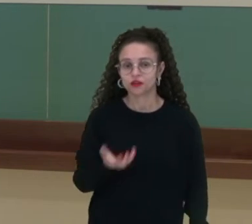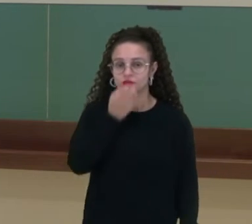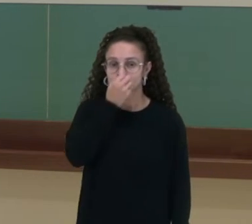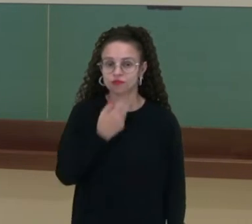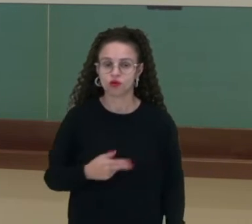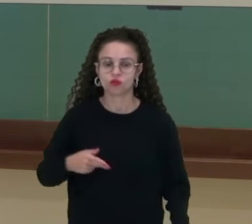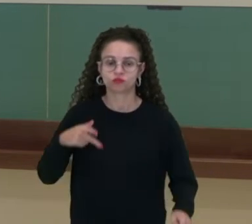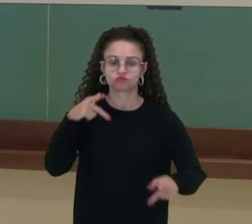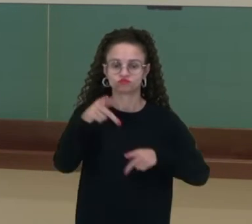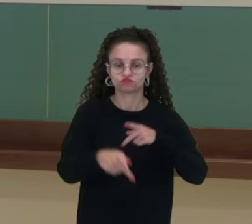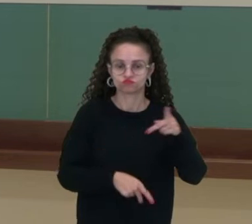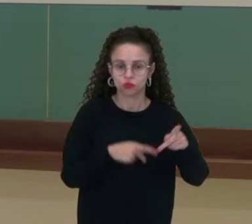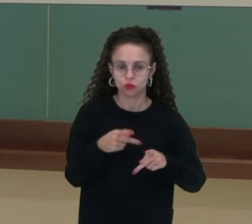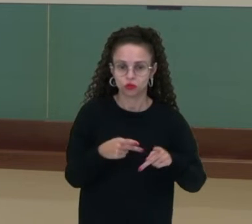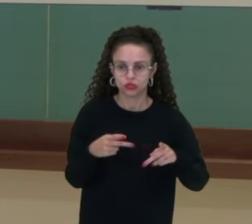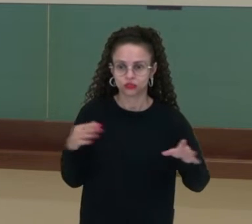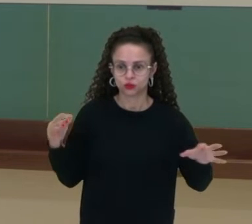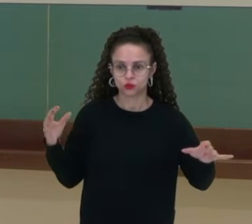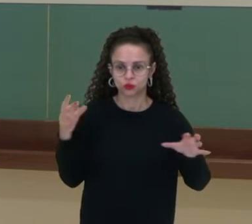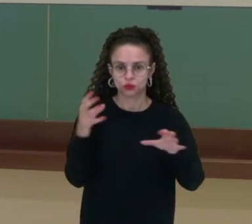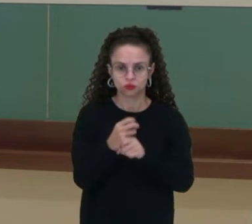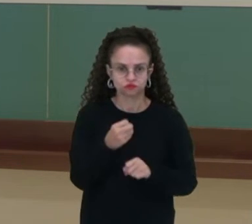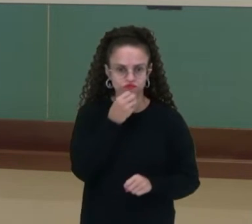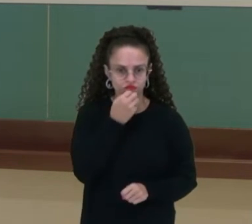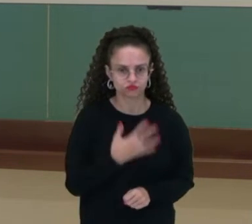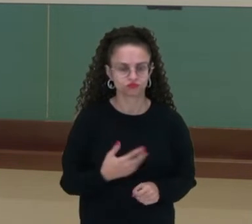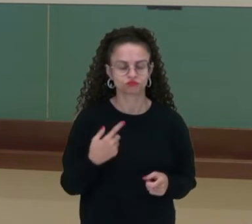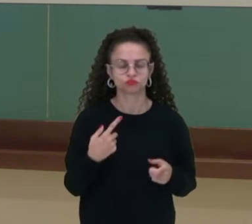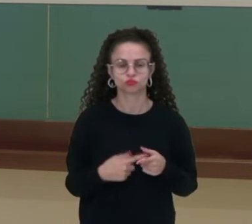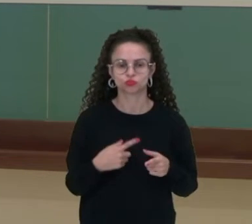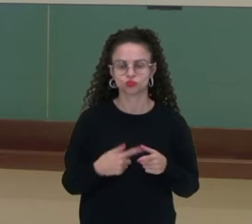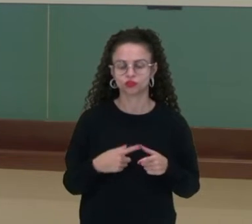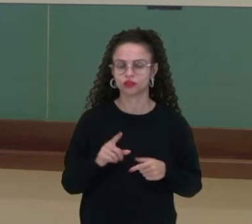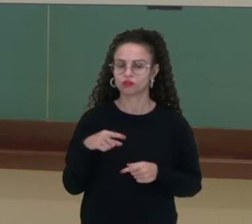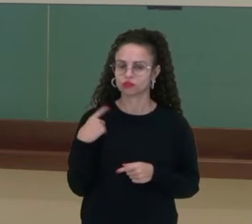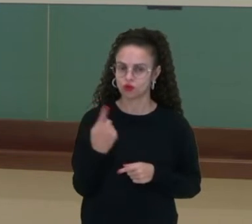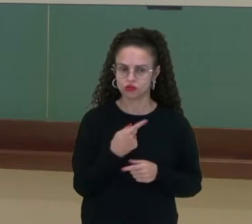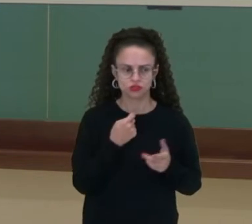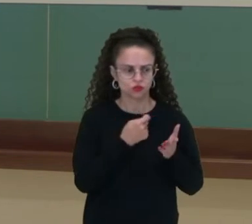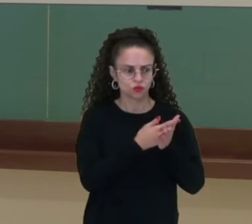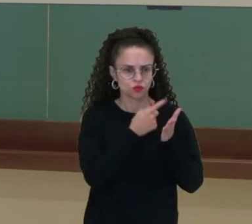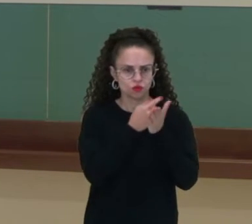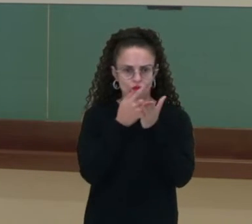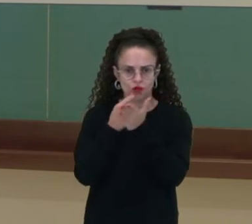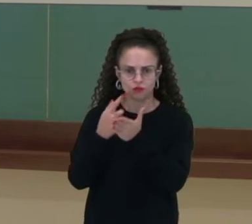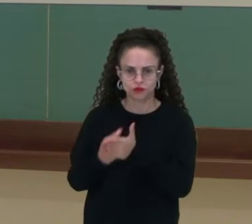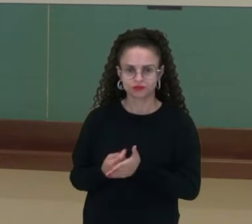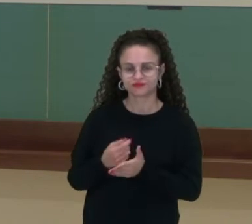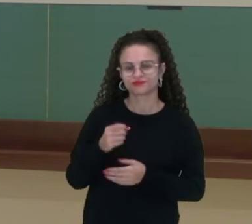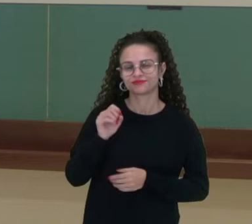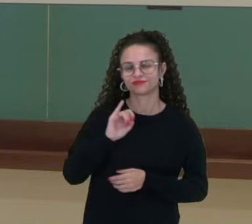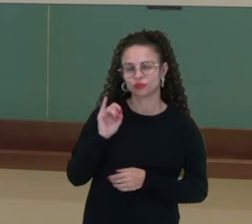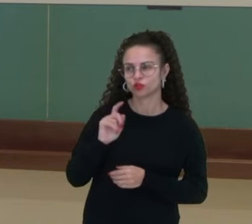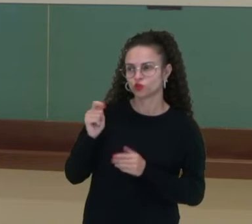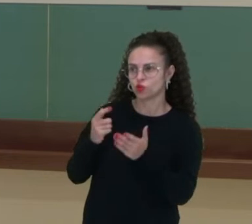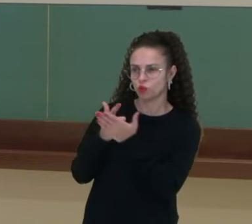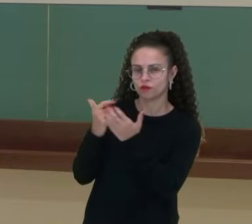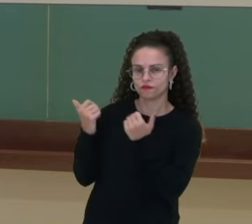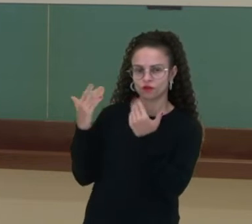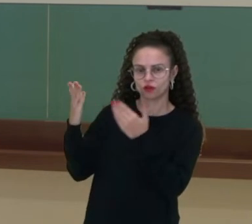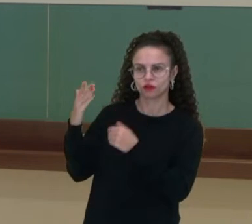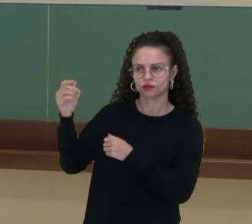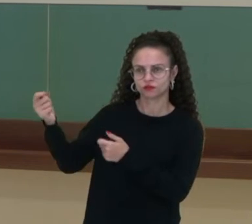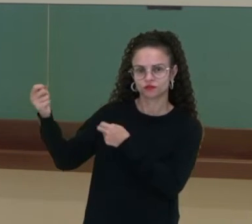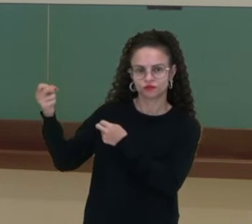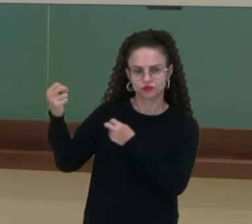população grande é porque nós somos um grande mercado consumidor. O Brasil, então, importa produtos industrializados de outros países,